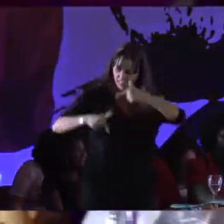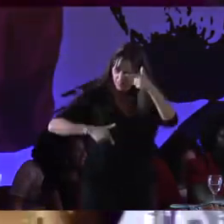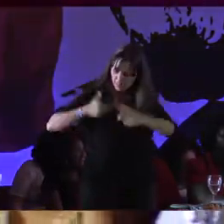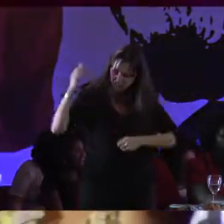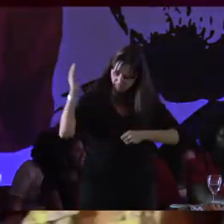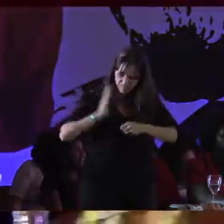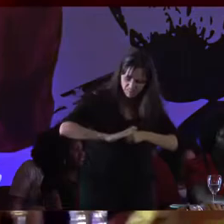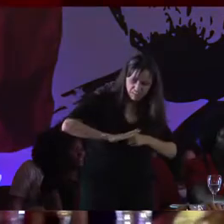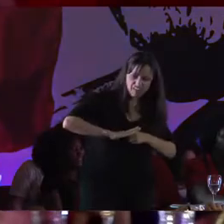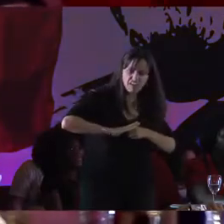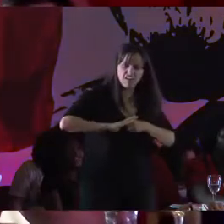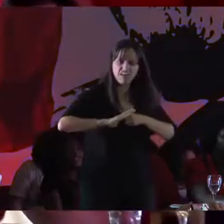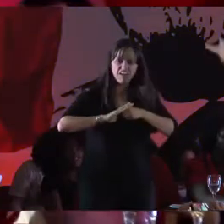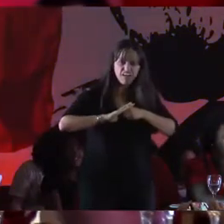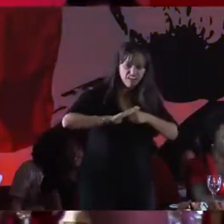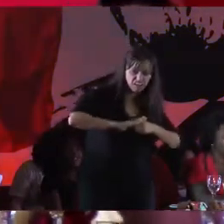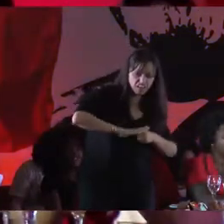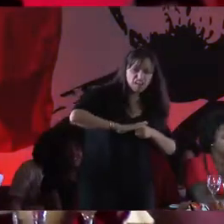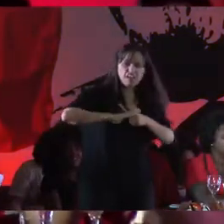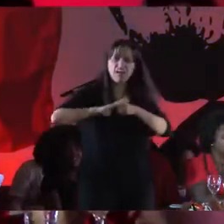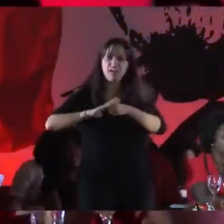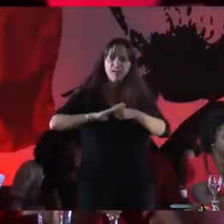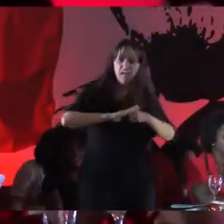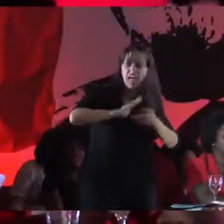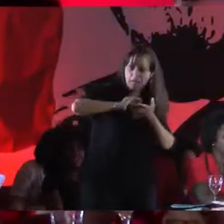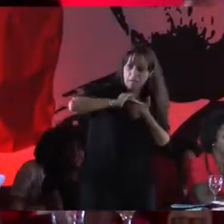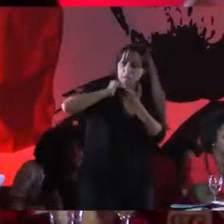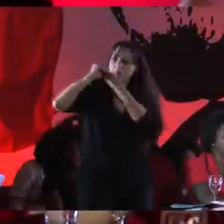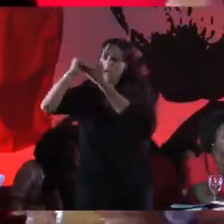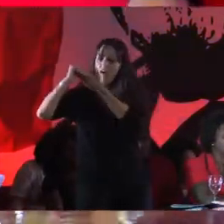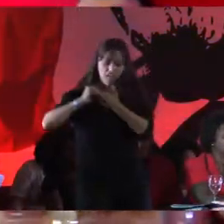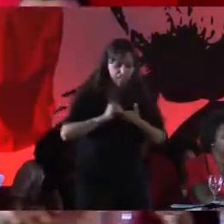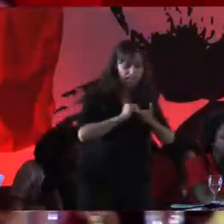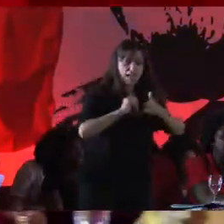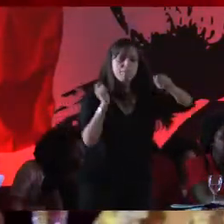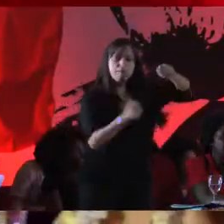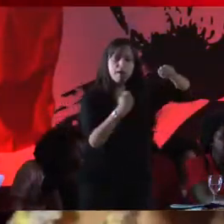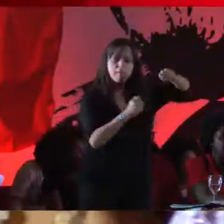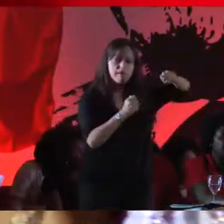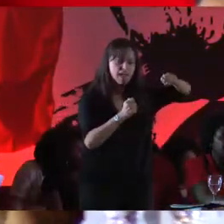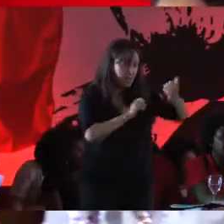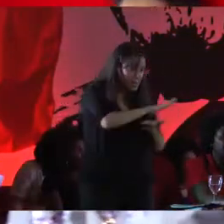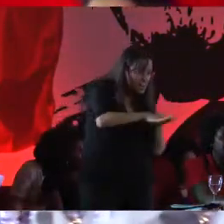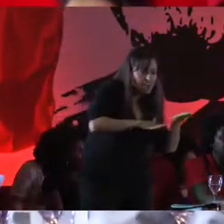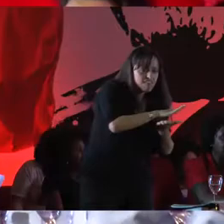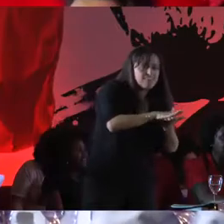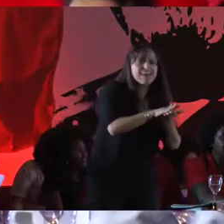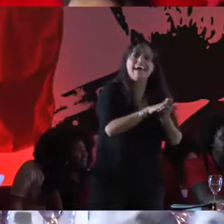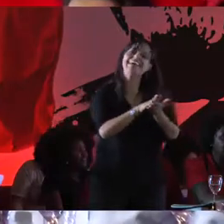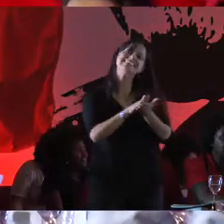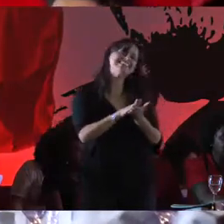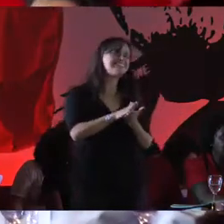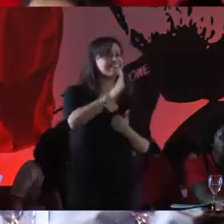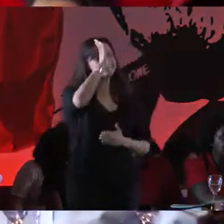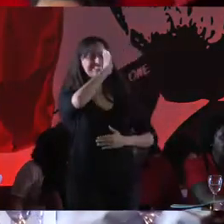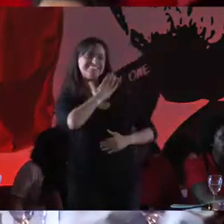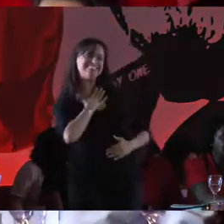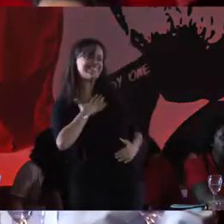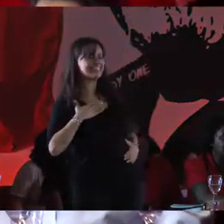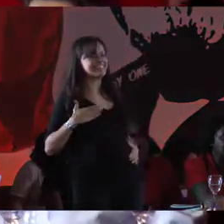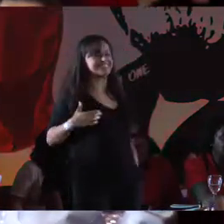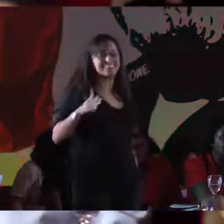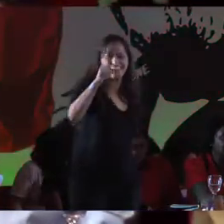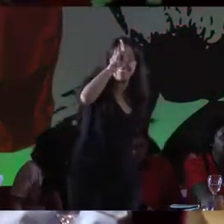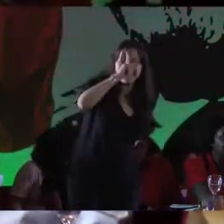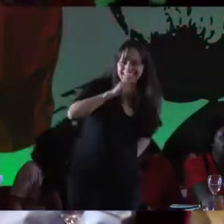trabalhador. A mão que bateu panela não é a mão que lavou a panela. Foi pra janela cantar o hino de camisa amarela. E